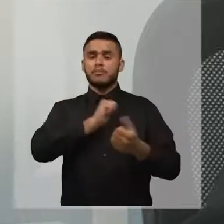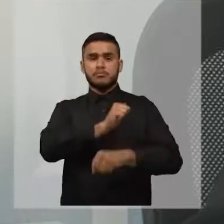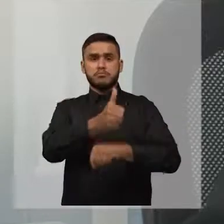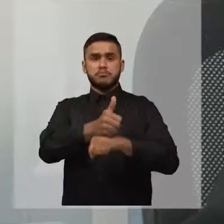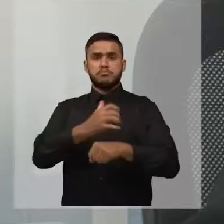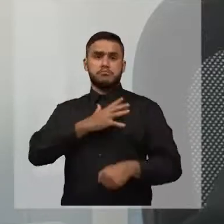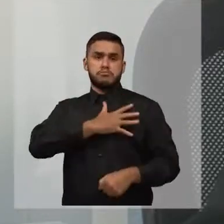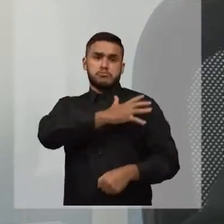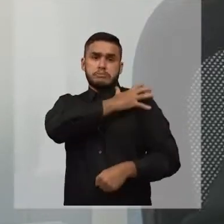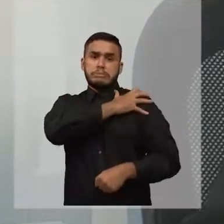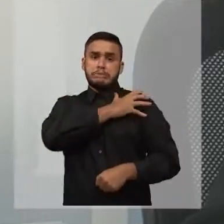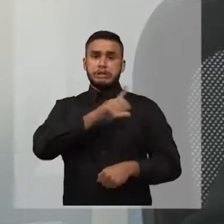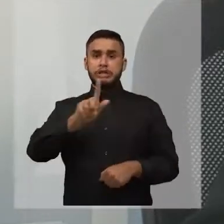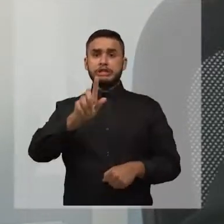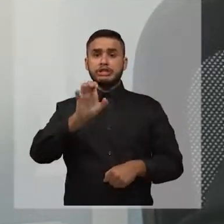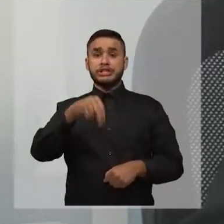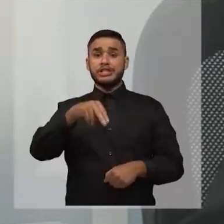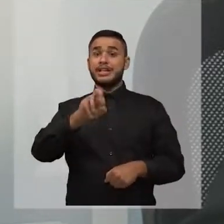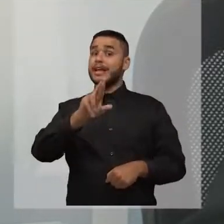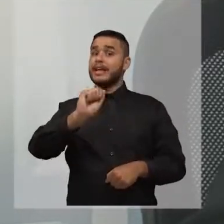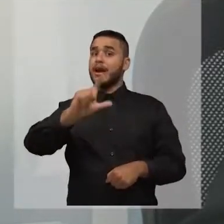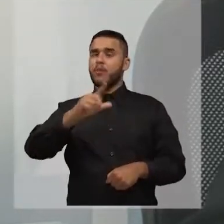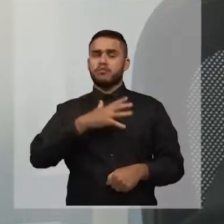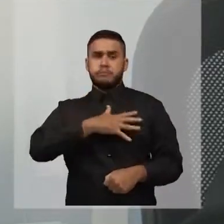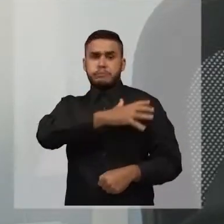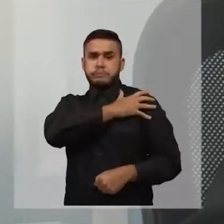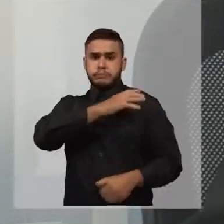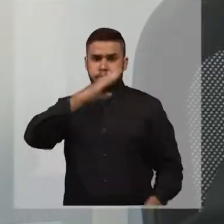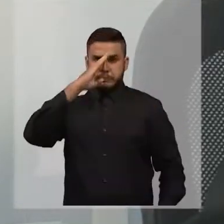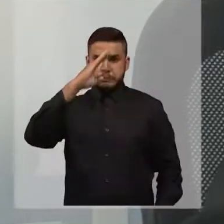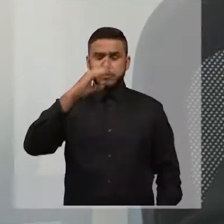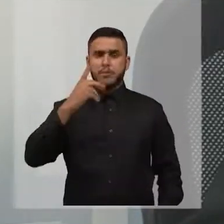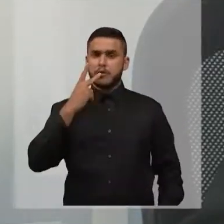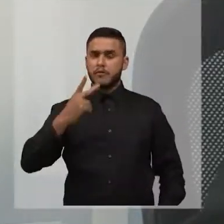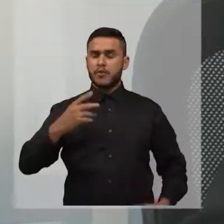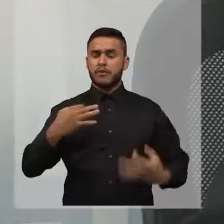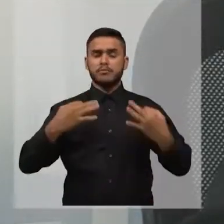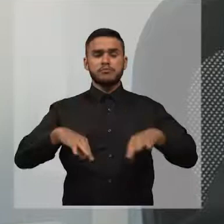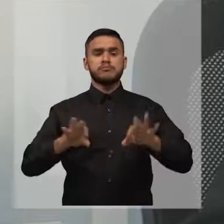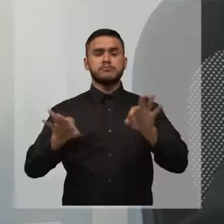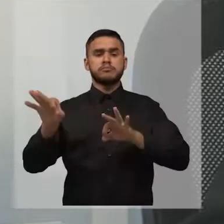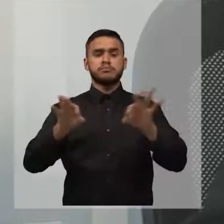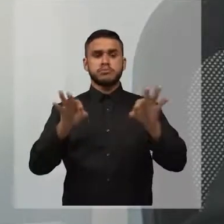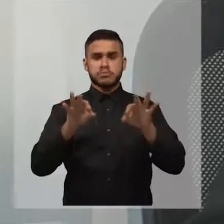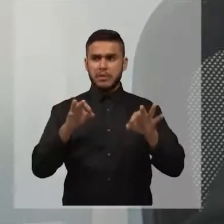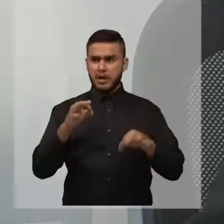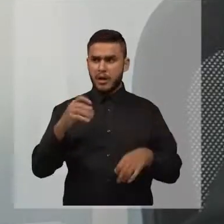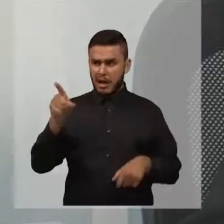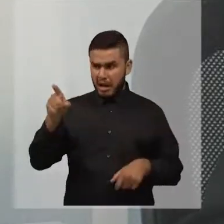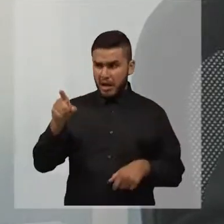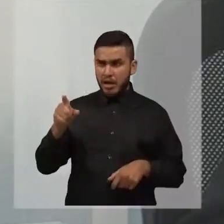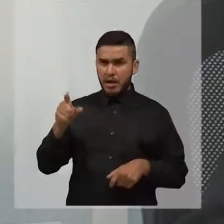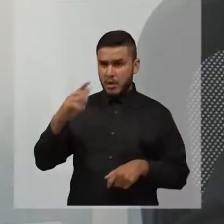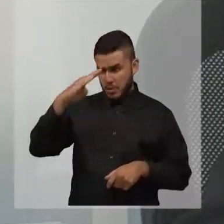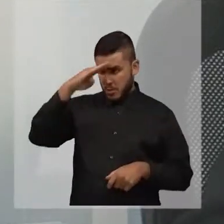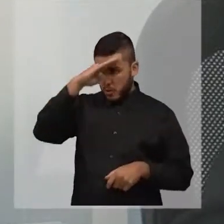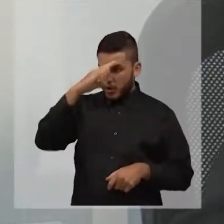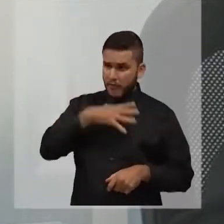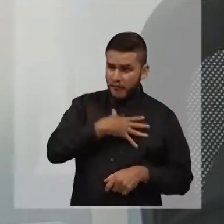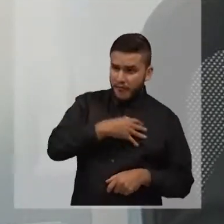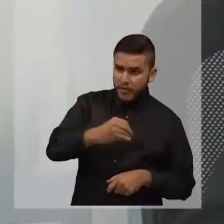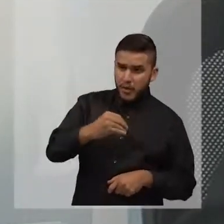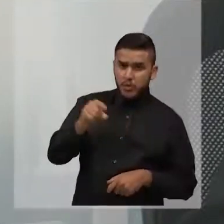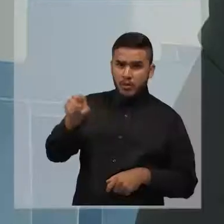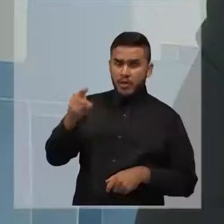do governo federal, eles deixam bem claro que não gostam da interferência dos filhos do Bolsonaro no dia a dia Você vê,